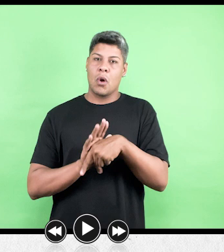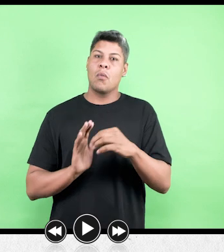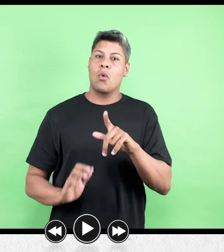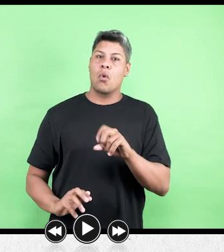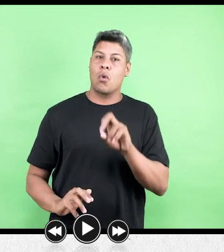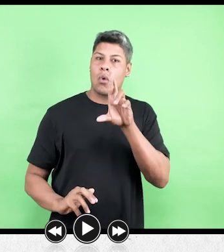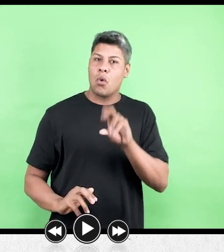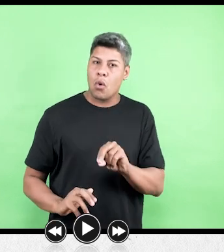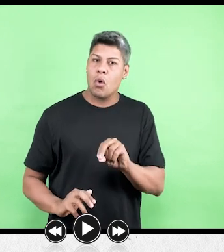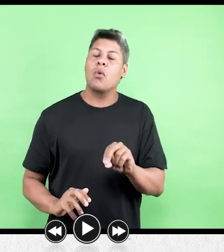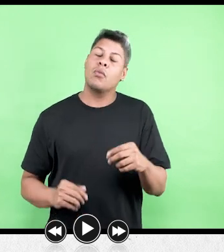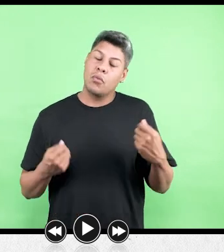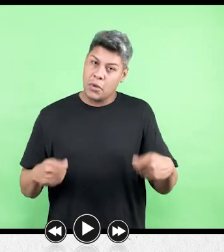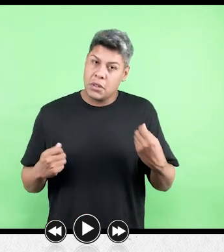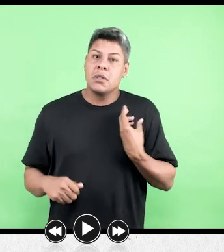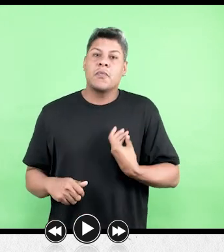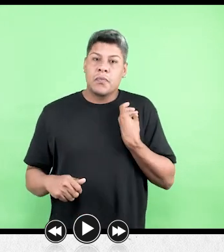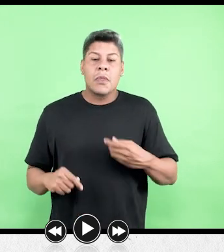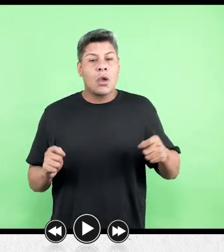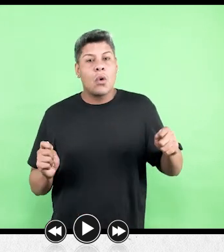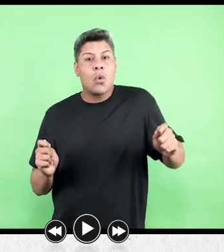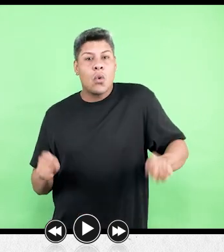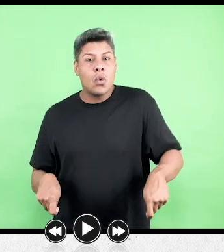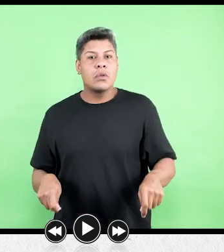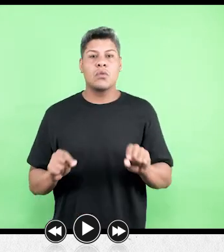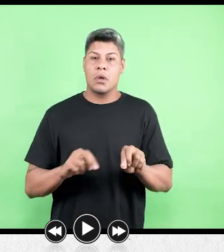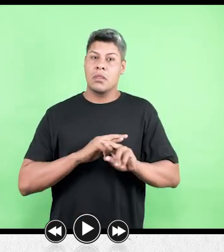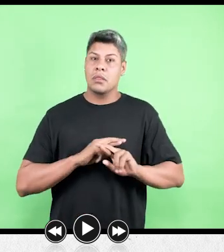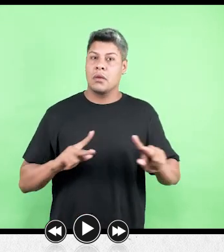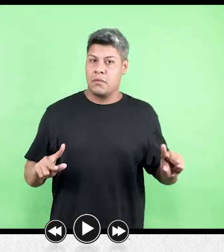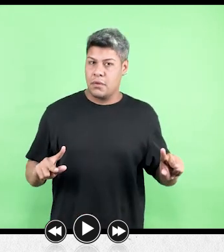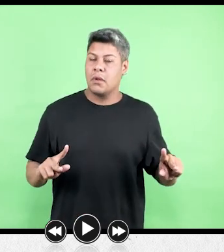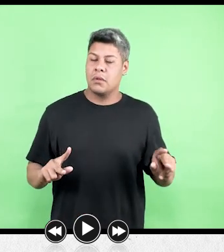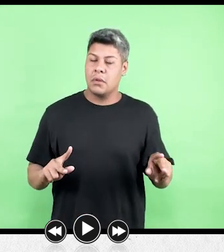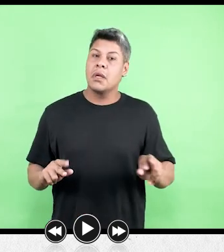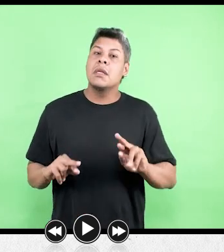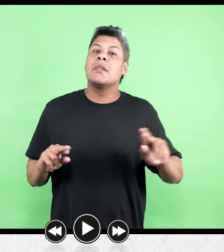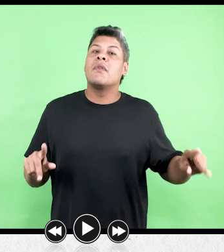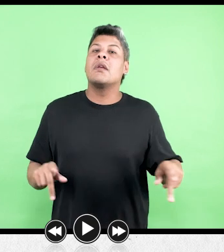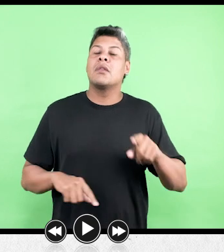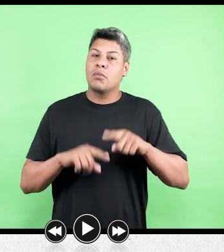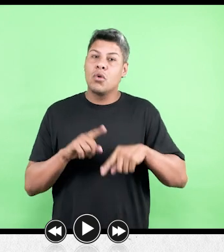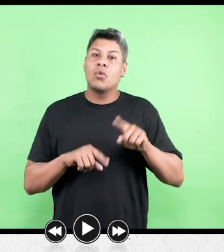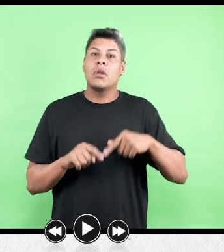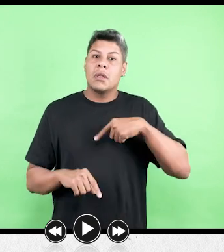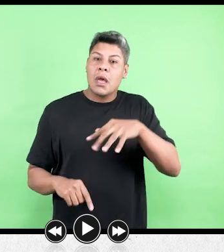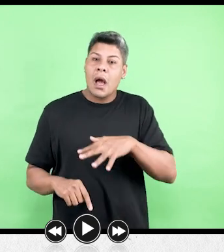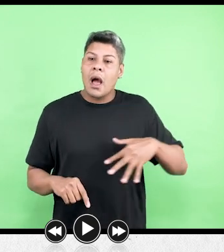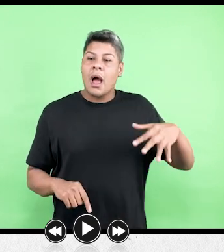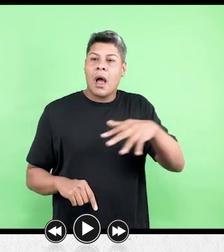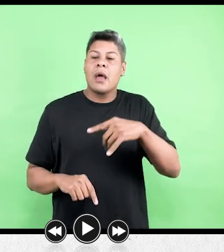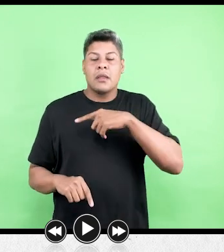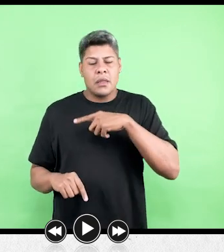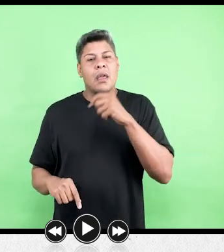gasoso, que precisa estar, né, numa condição diferenciada dos demais produtos, onde eu tenho uma área com circulação de